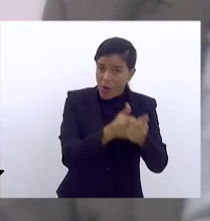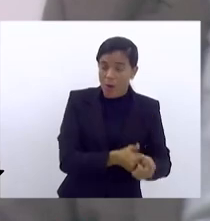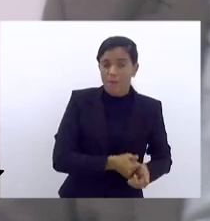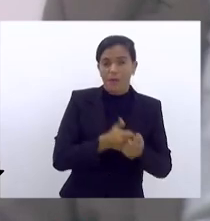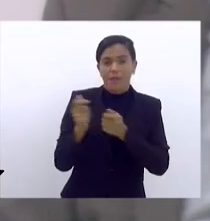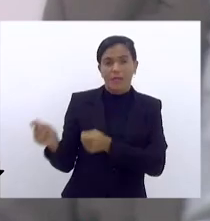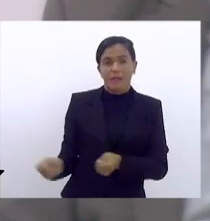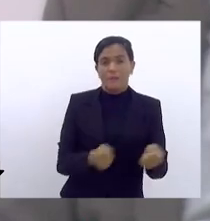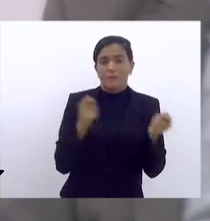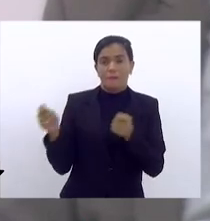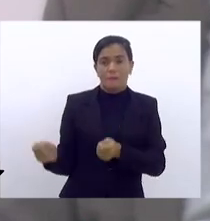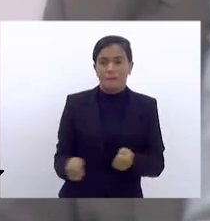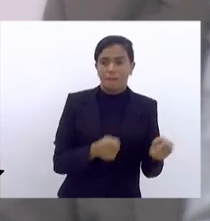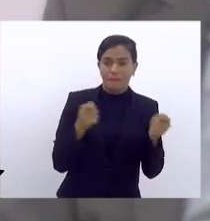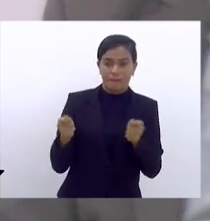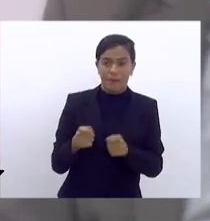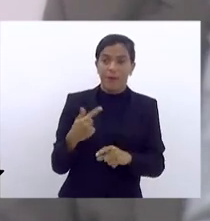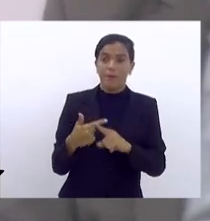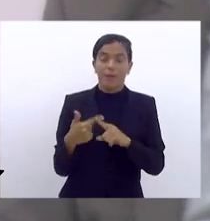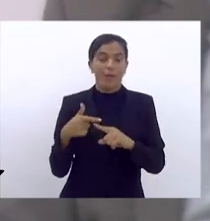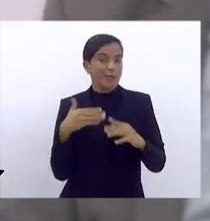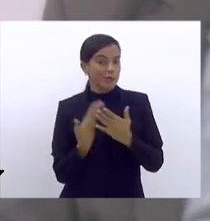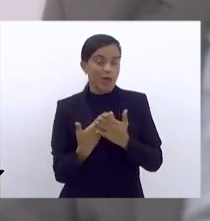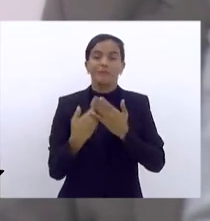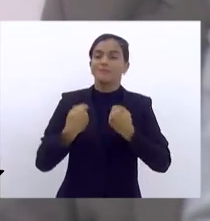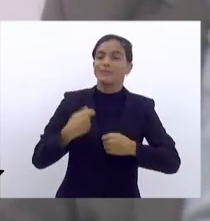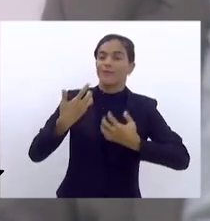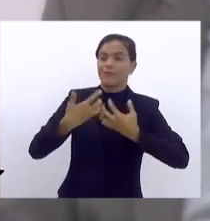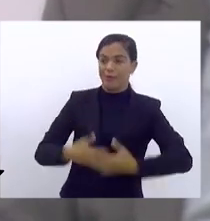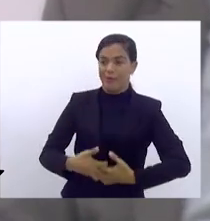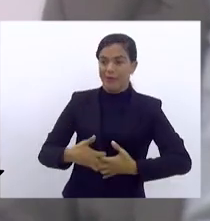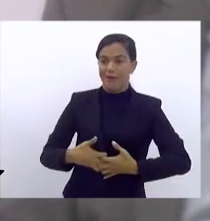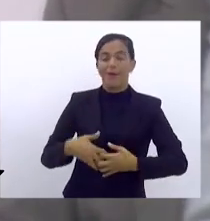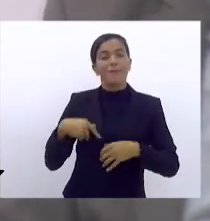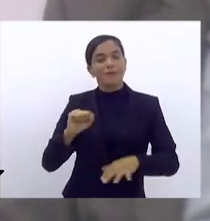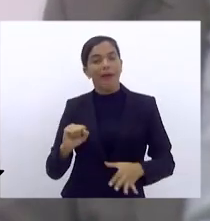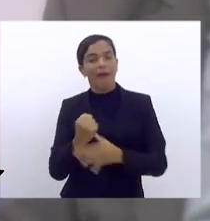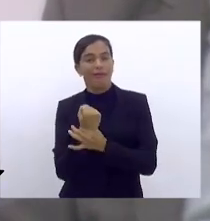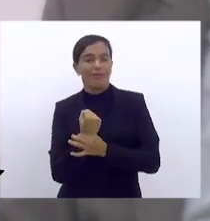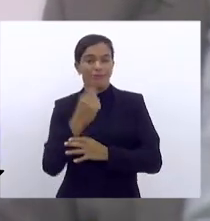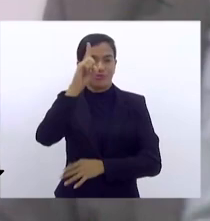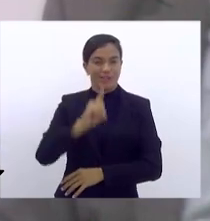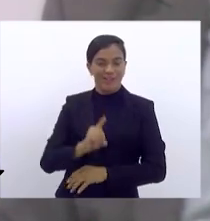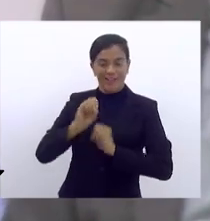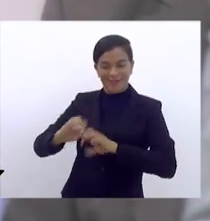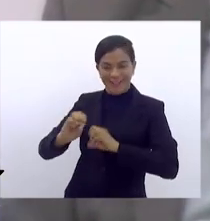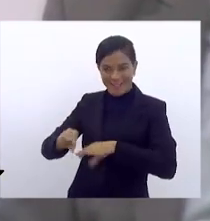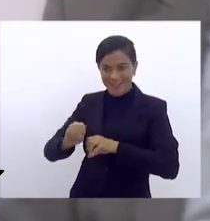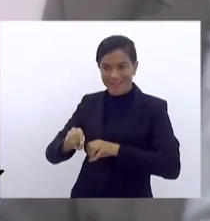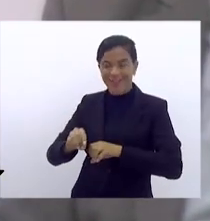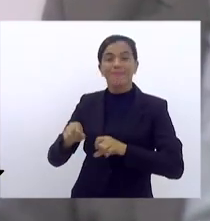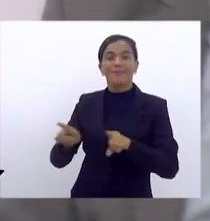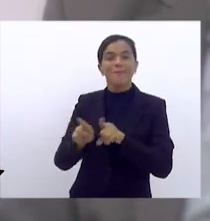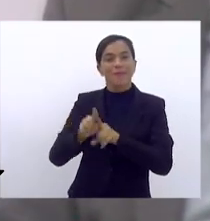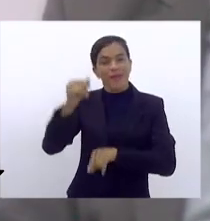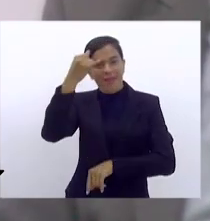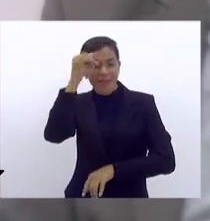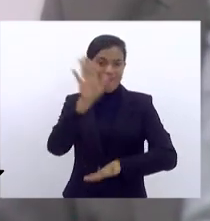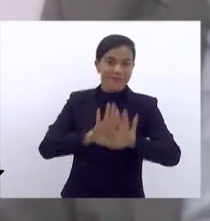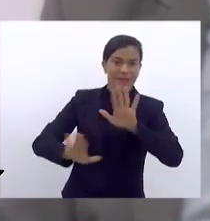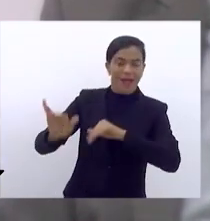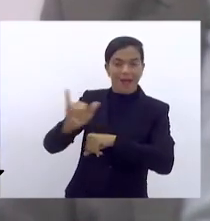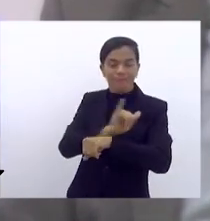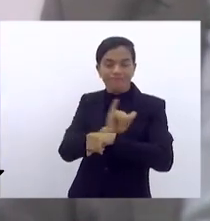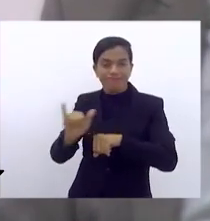feito porque a gente sabe que a nossa escola tem que funcionar tem que garantir direito à educação tem que saber prevenir a violência e para